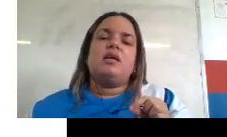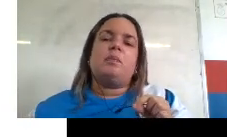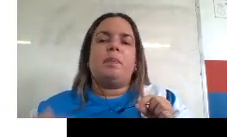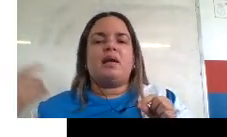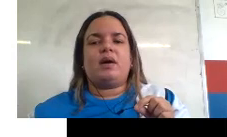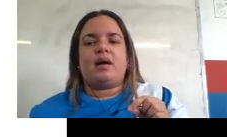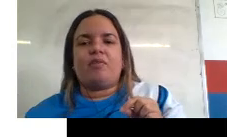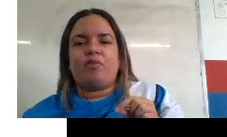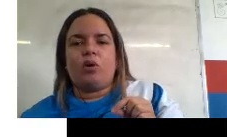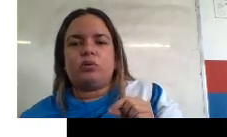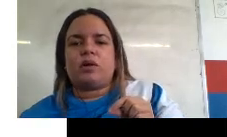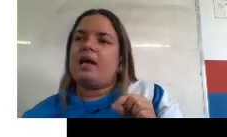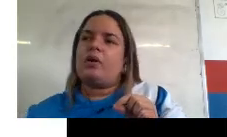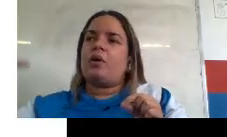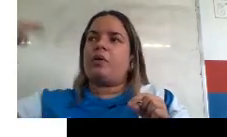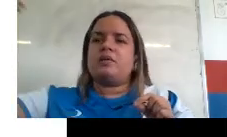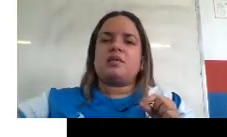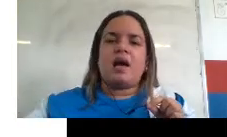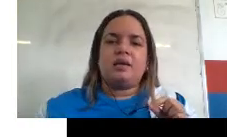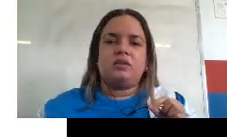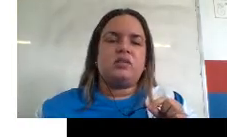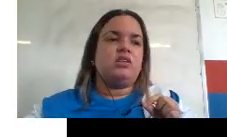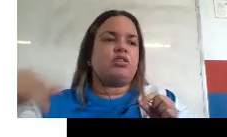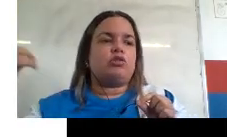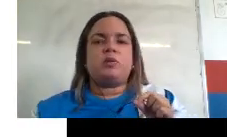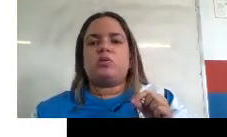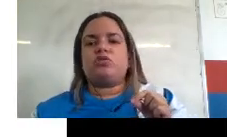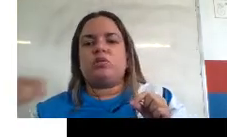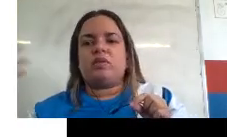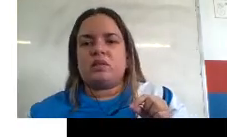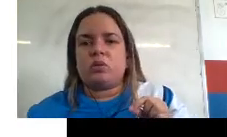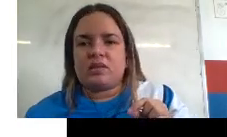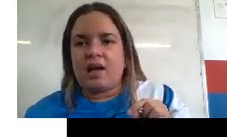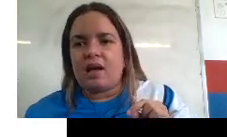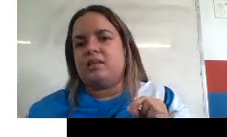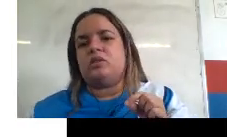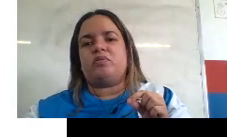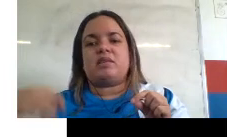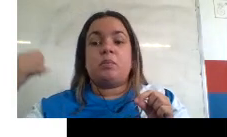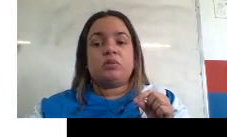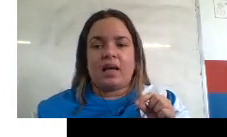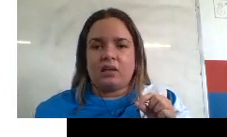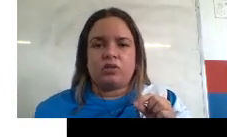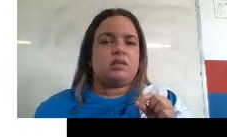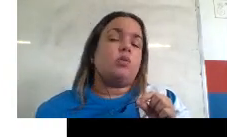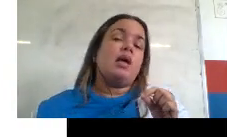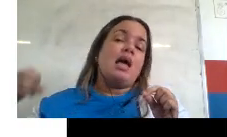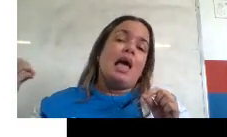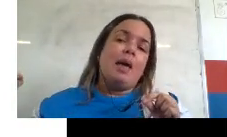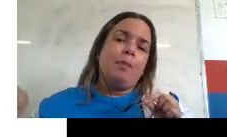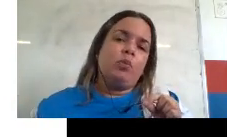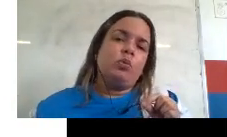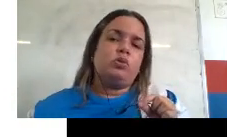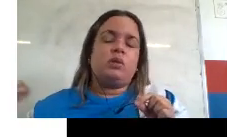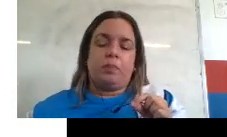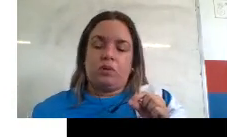né? Pegam a foto, aí colocam em sites e dizem que as pessoas estão fazendo coisa errada, estão fazendo montagem. Então,